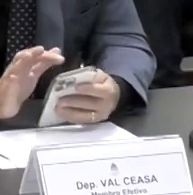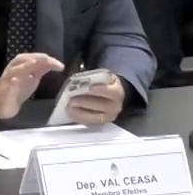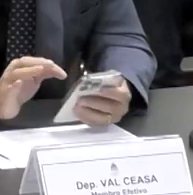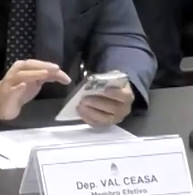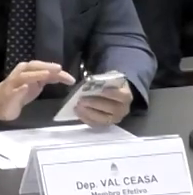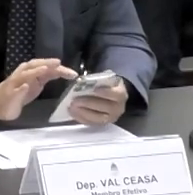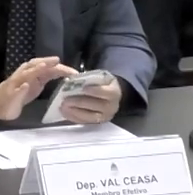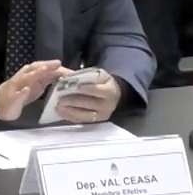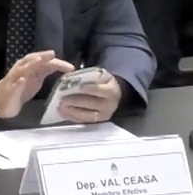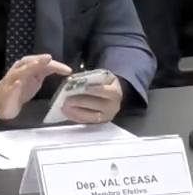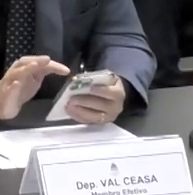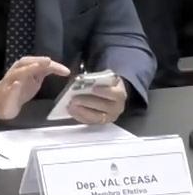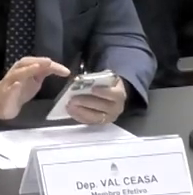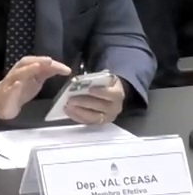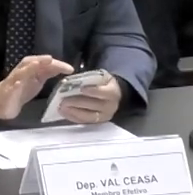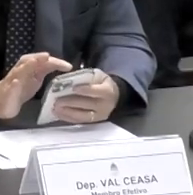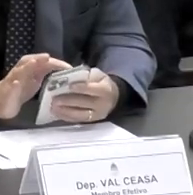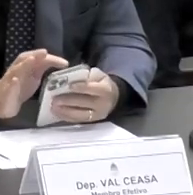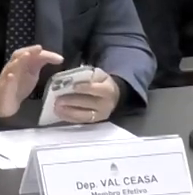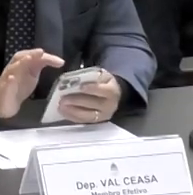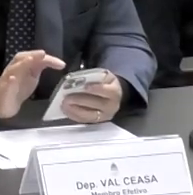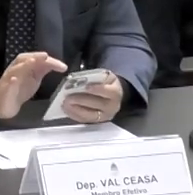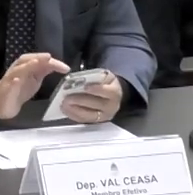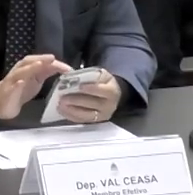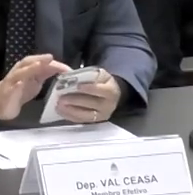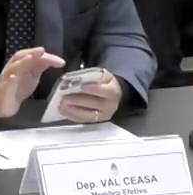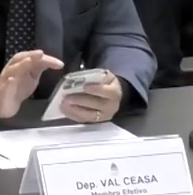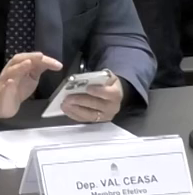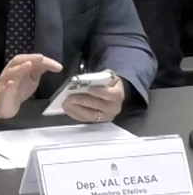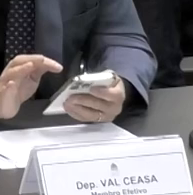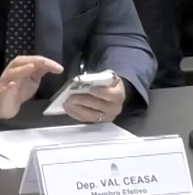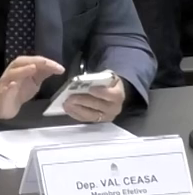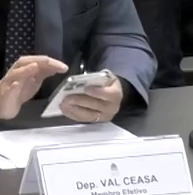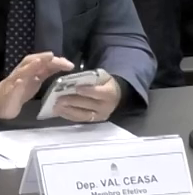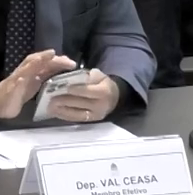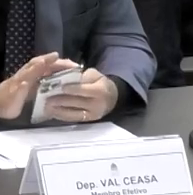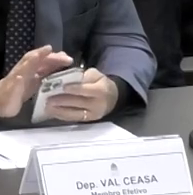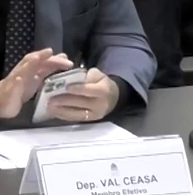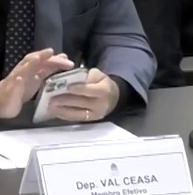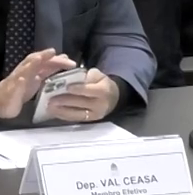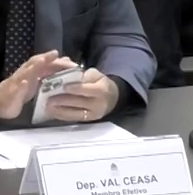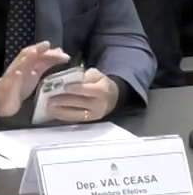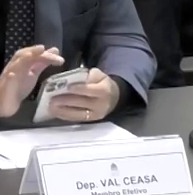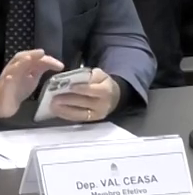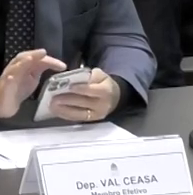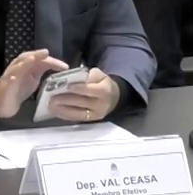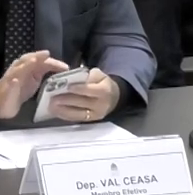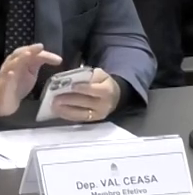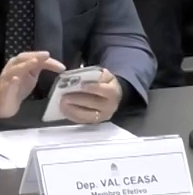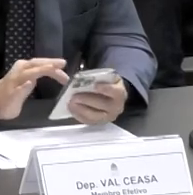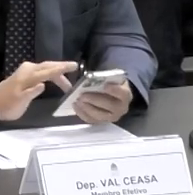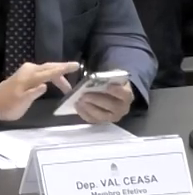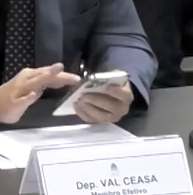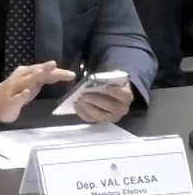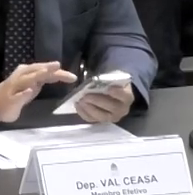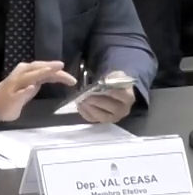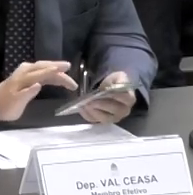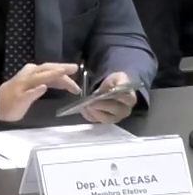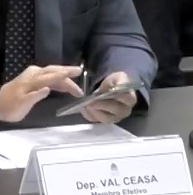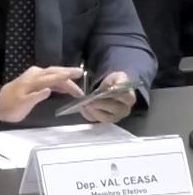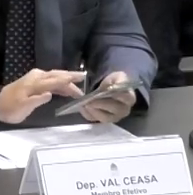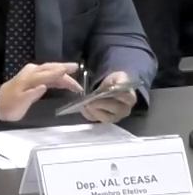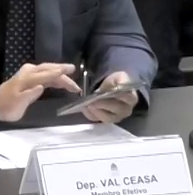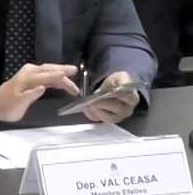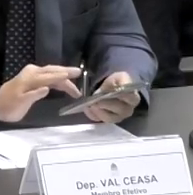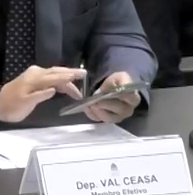na nossa região com alguns prefeitos mas eu queria convidar o presidente a estar comigo para ir